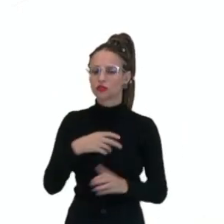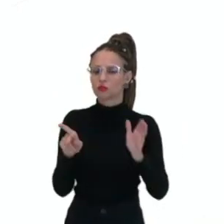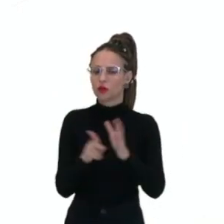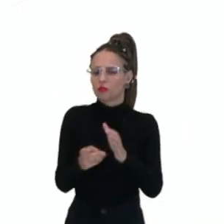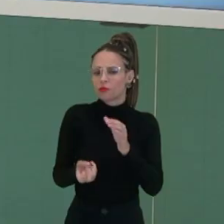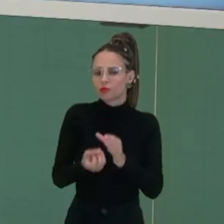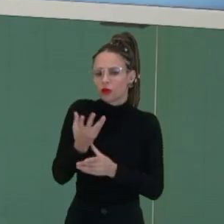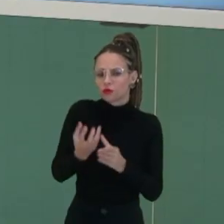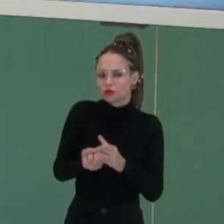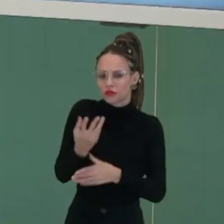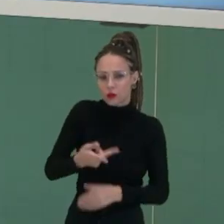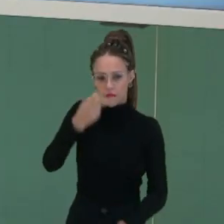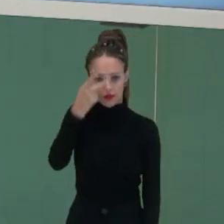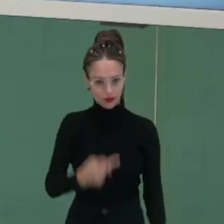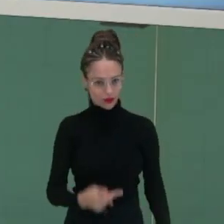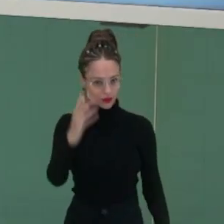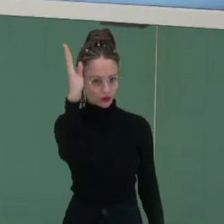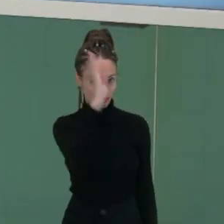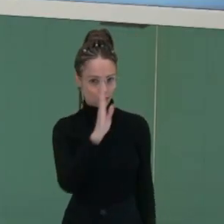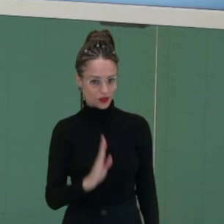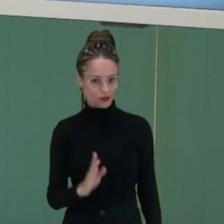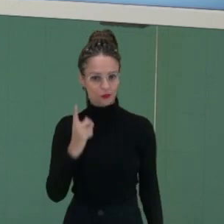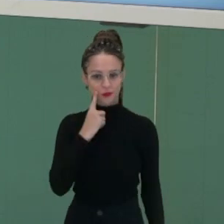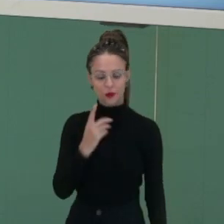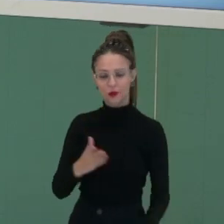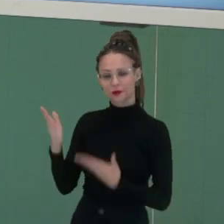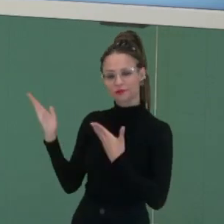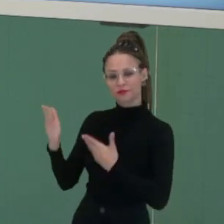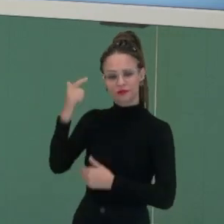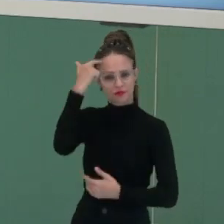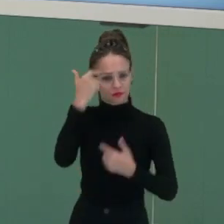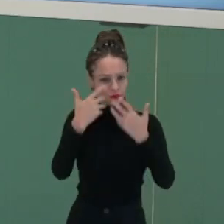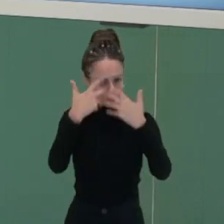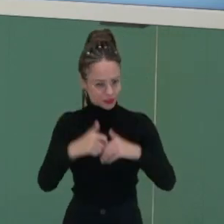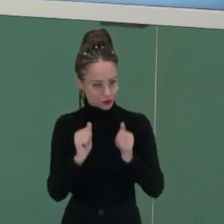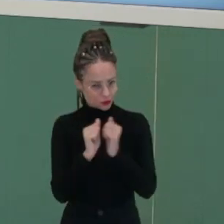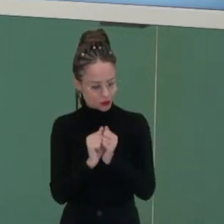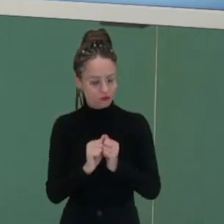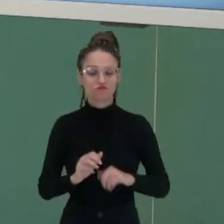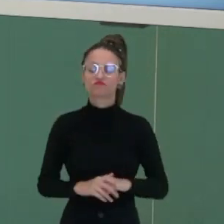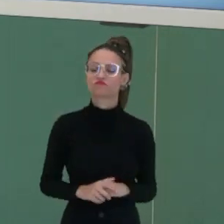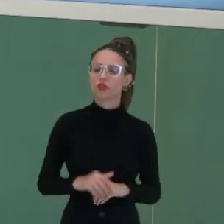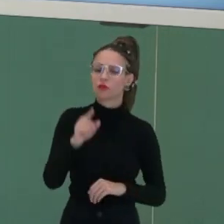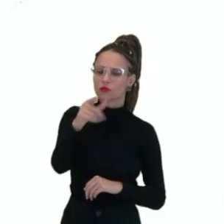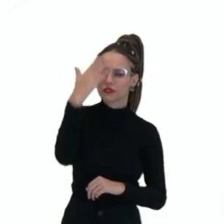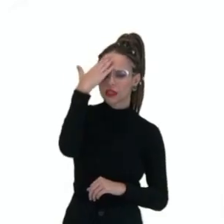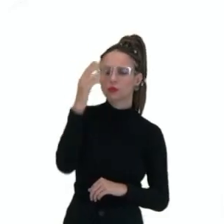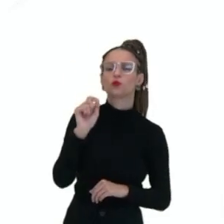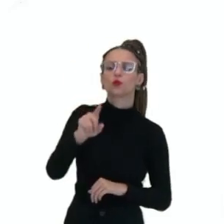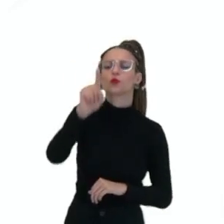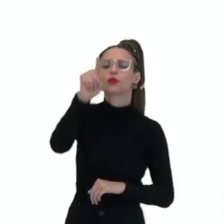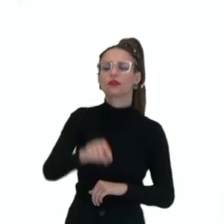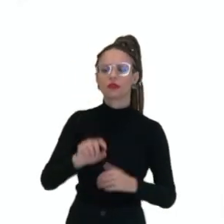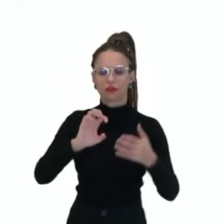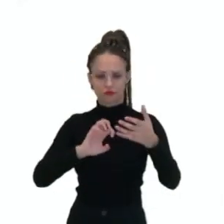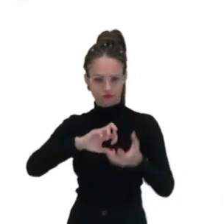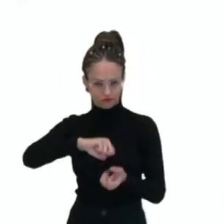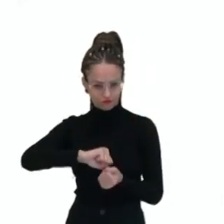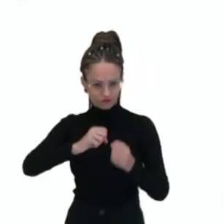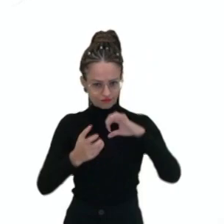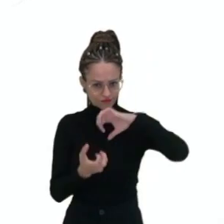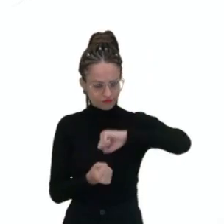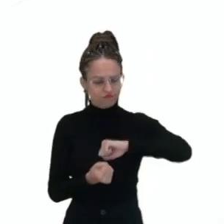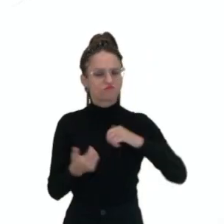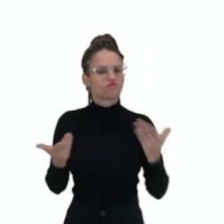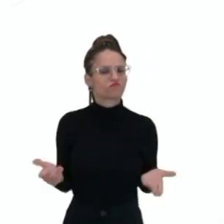produção artesanal no Brasil. Vamos dar uma olhadinha? Pensando comigo. Você sabe o que é artesanato? Ou será que